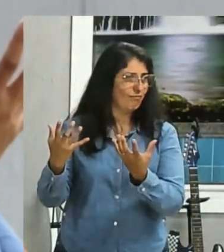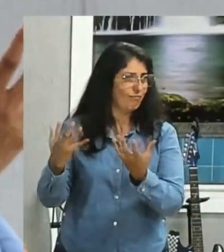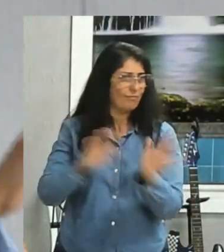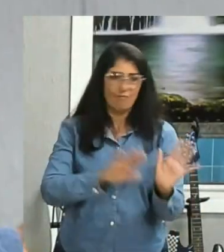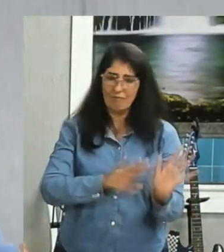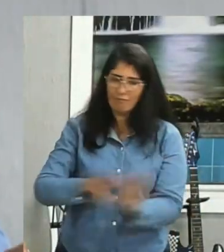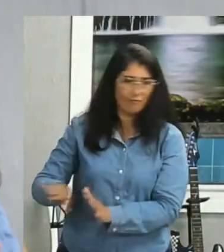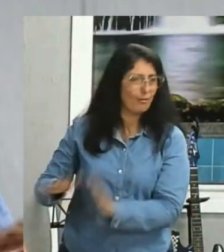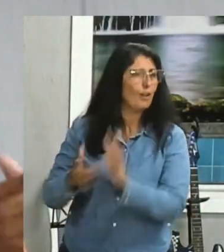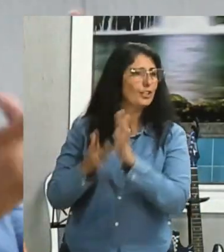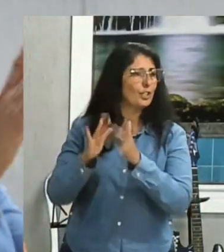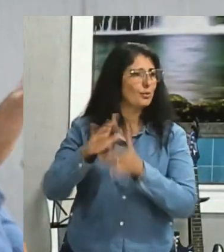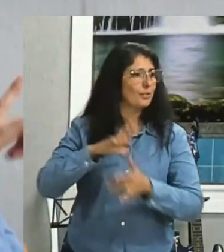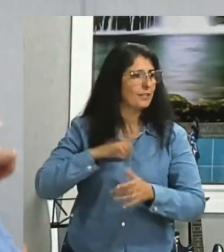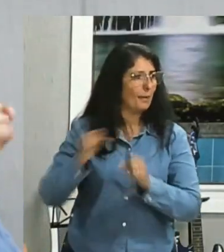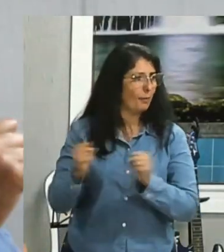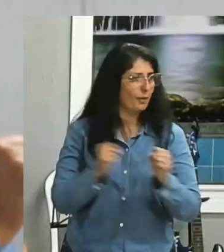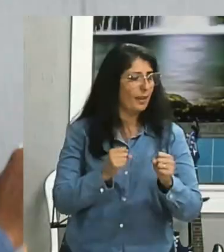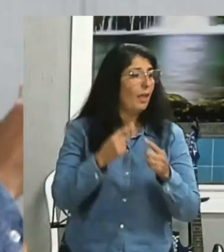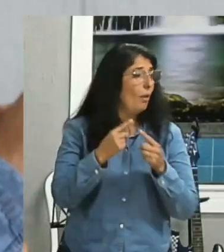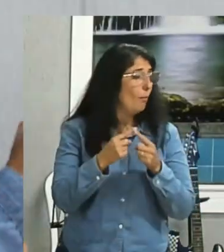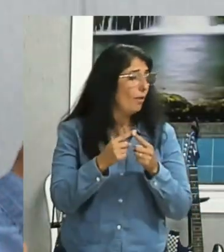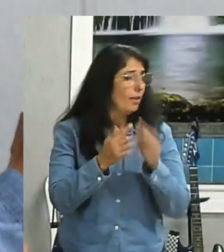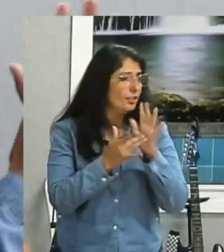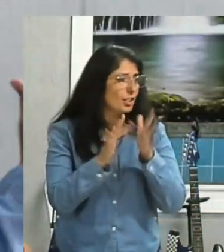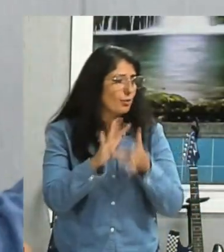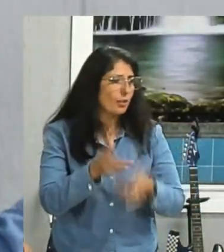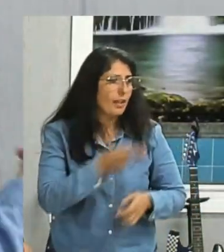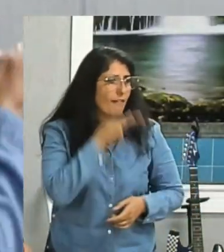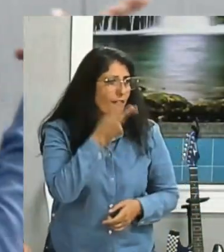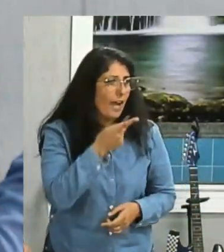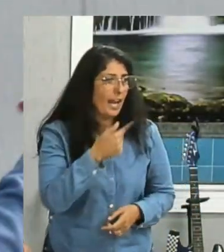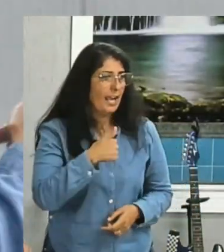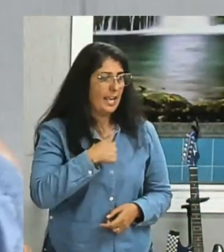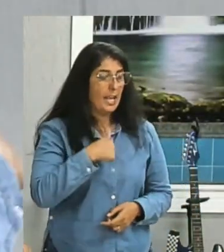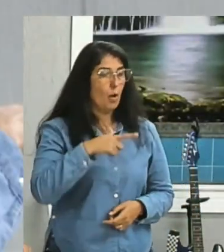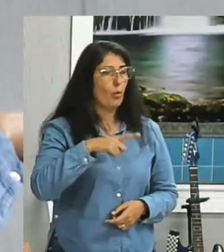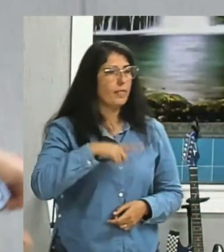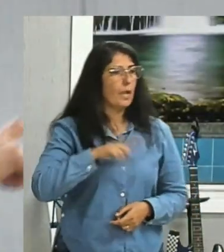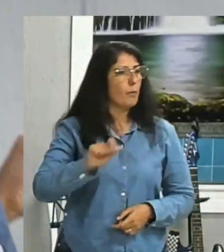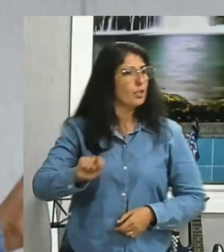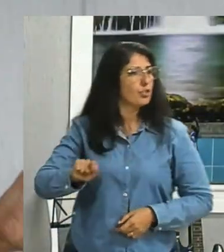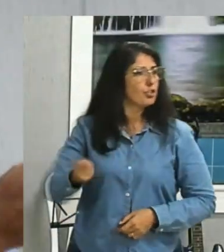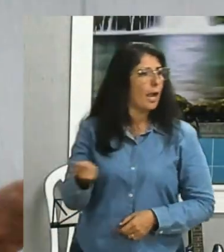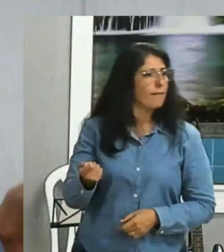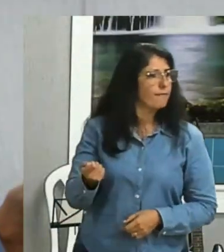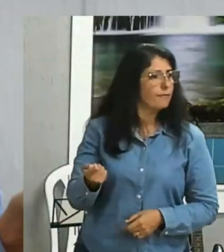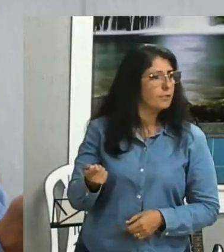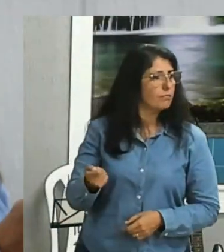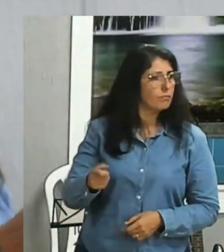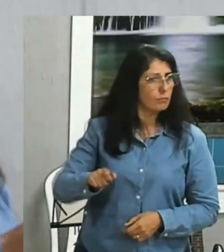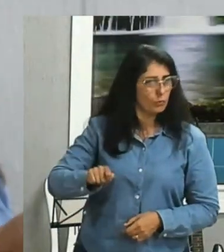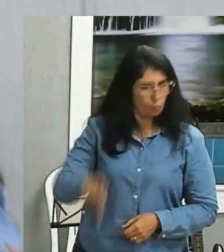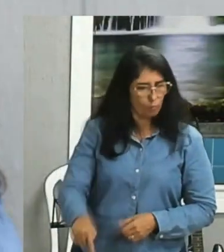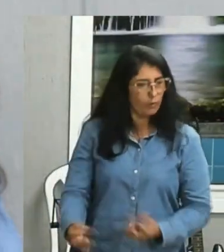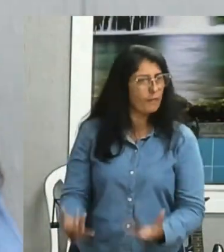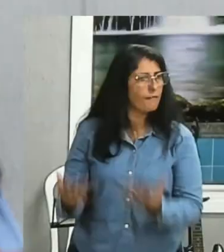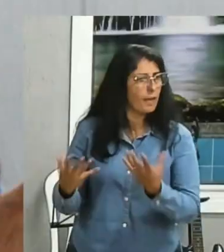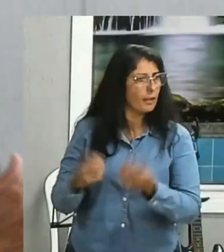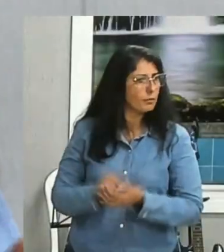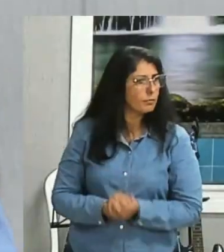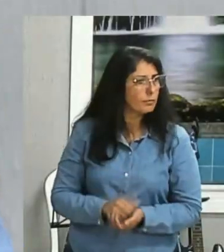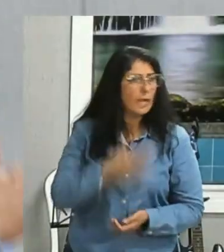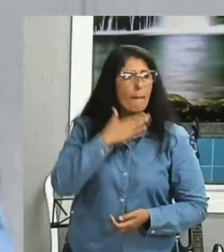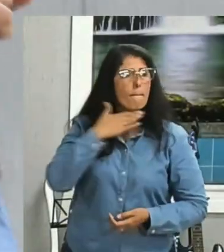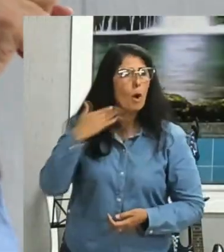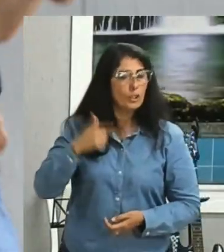E Jesus vai dizer: eu tenho as chaves da morte e do inferno. Ou eu tenho as chaves da morte e do Hades.